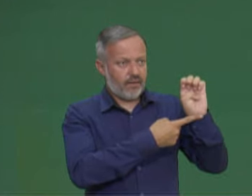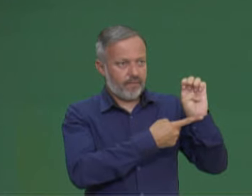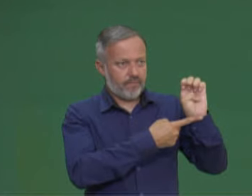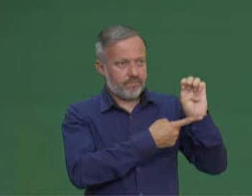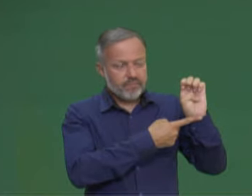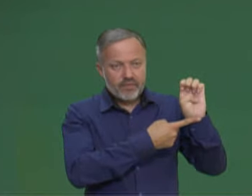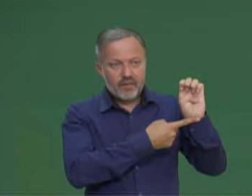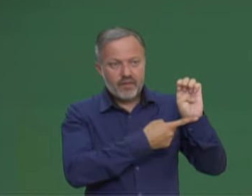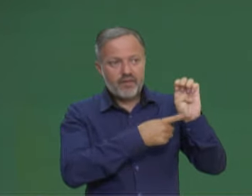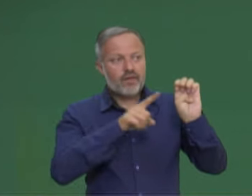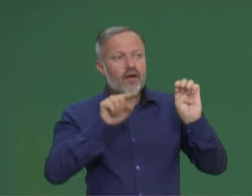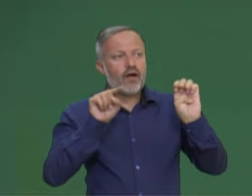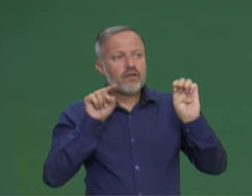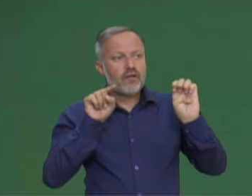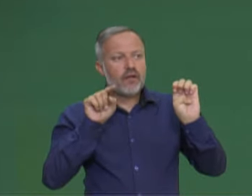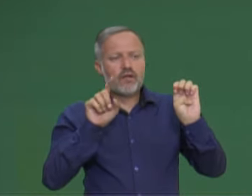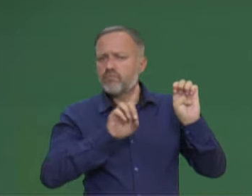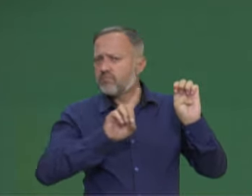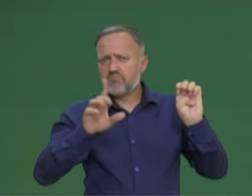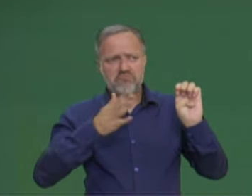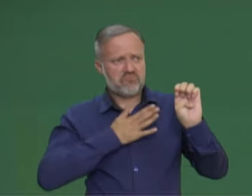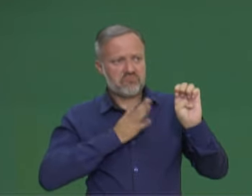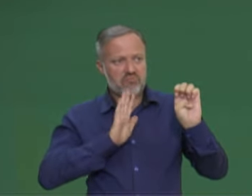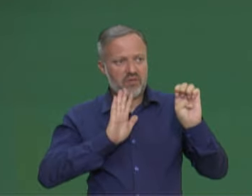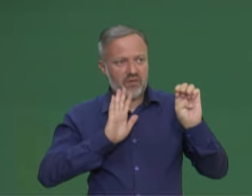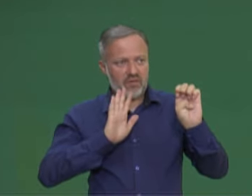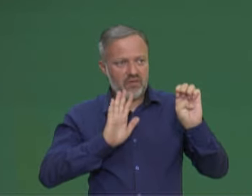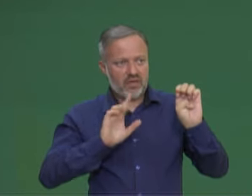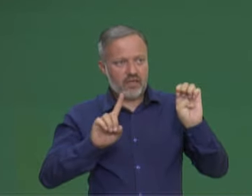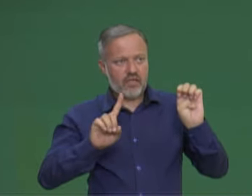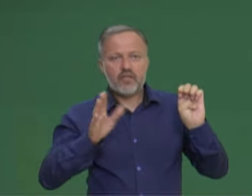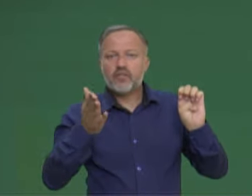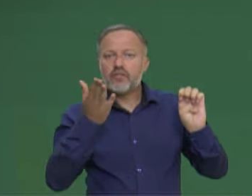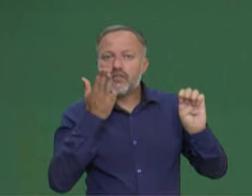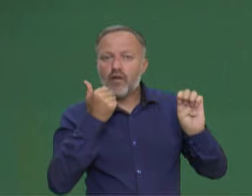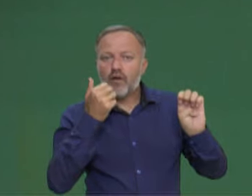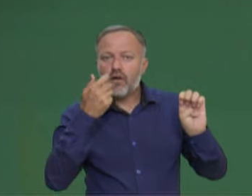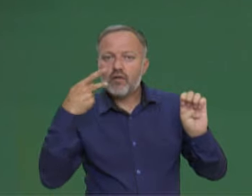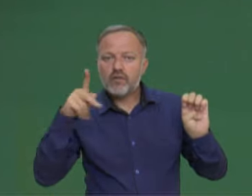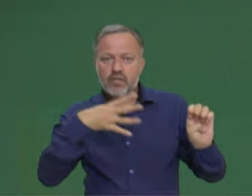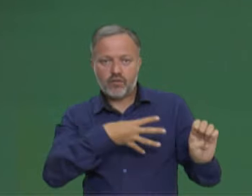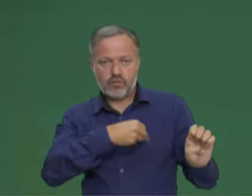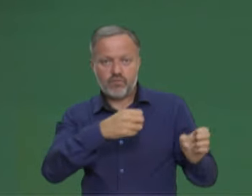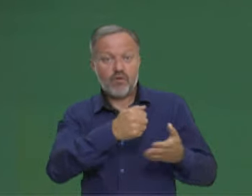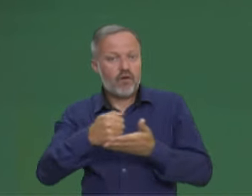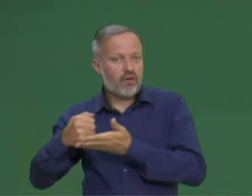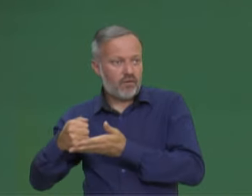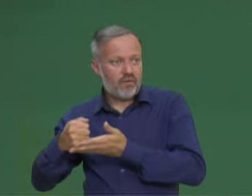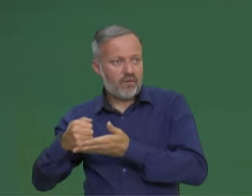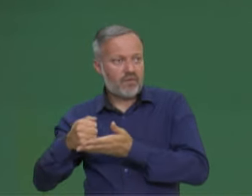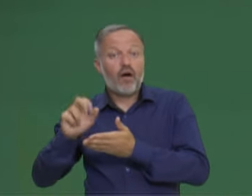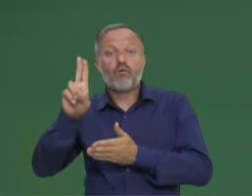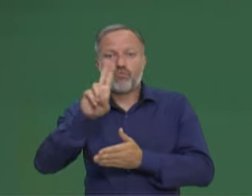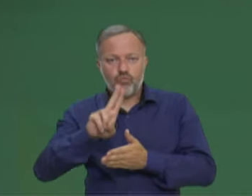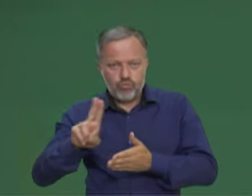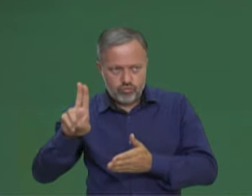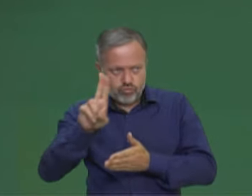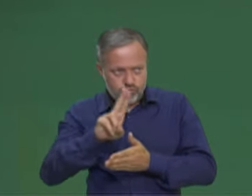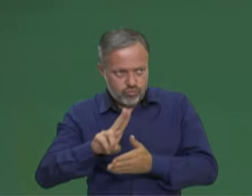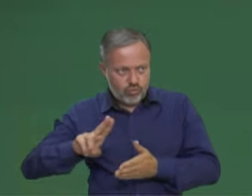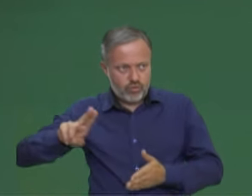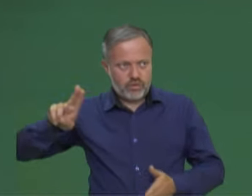te quitem, que tirem a comida dos teus filhos. Informal. Ok? Fácil? Acertaram